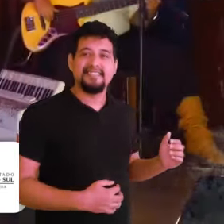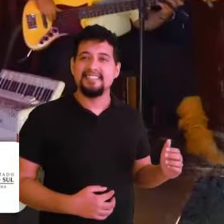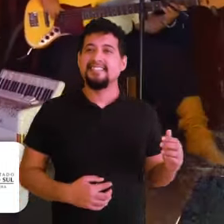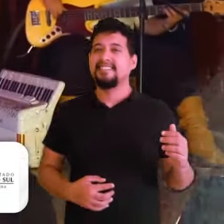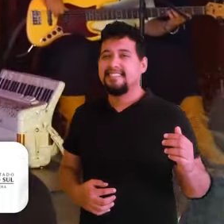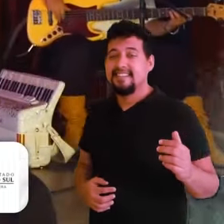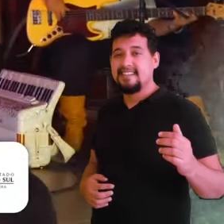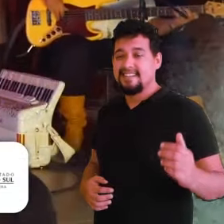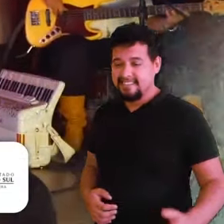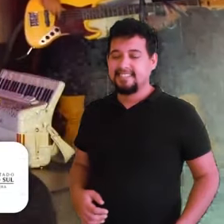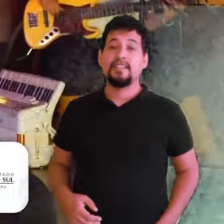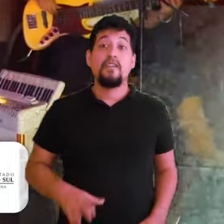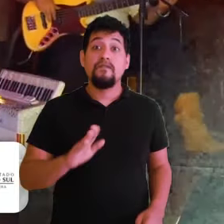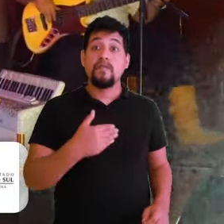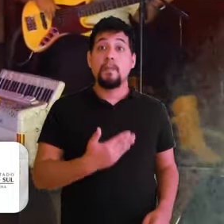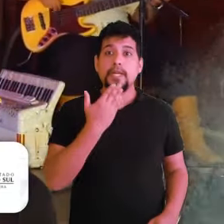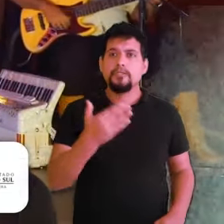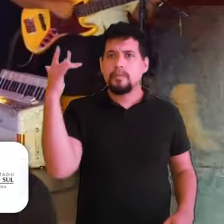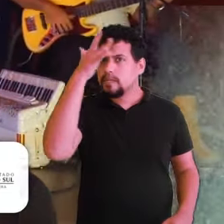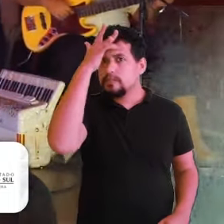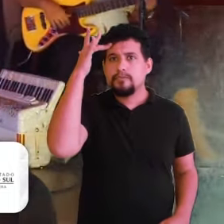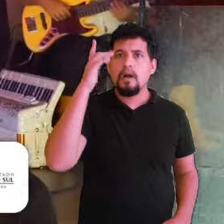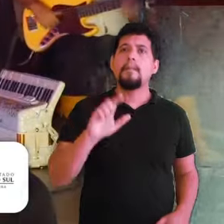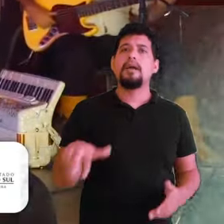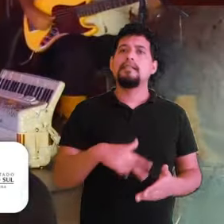Da moçada aí pra bailar decoletada com o Bruno Gustavo.